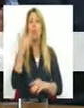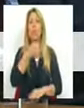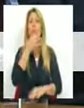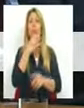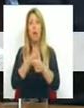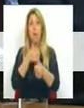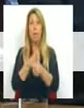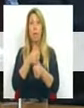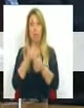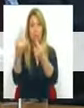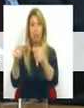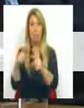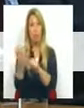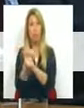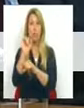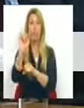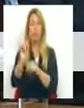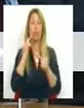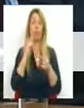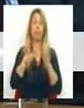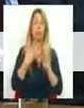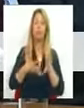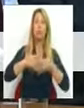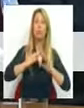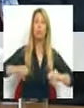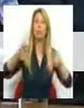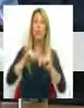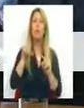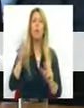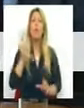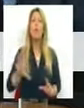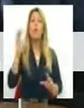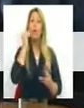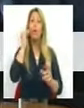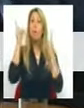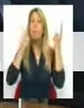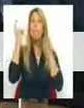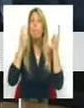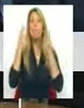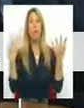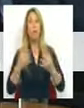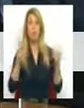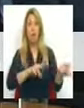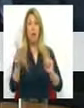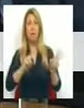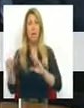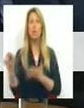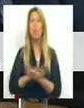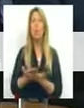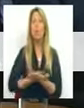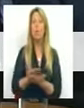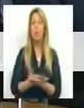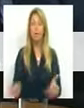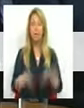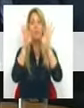acompanhamento, nomeadamente dos planos de reestruturação, mas também na forma como eles são desenhados e como foram alterados e negociados,